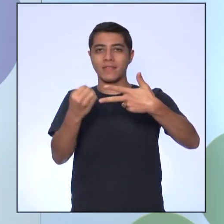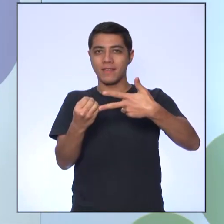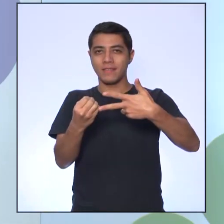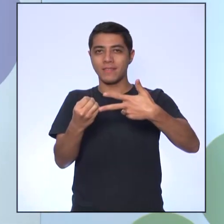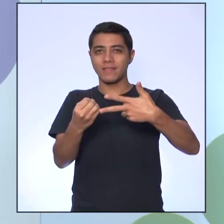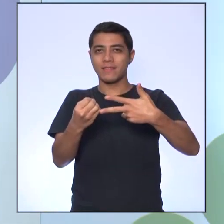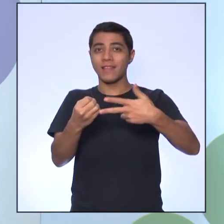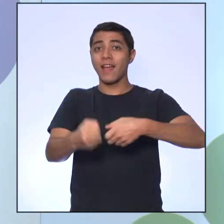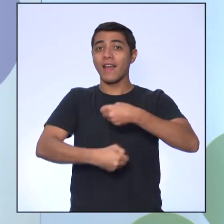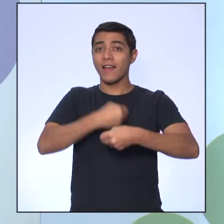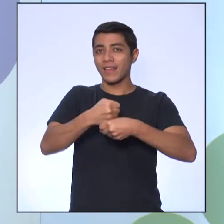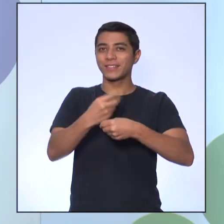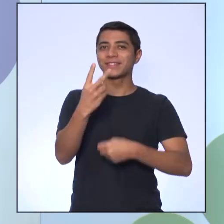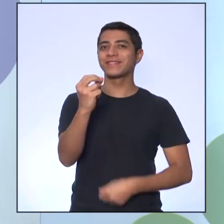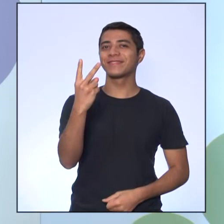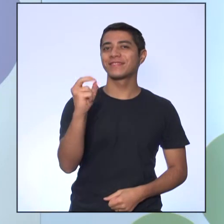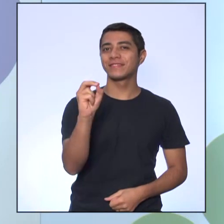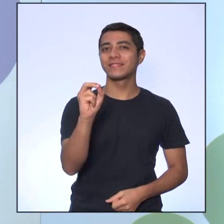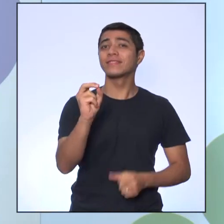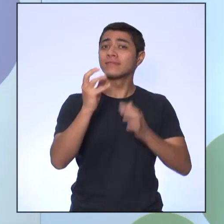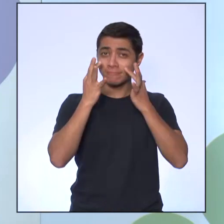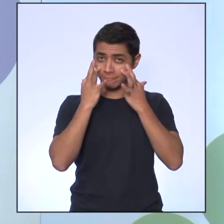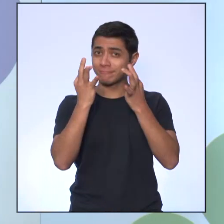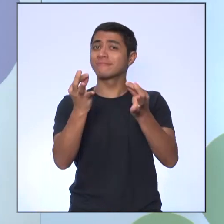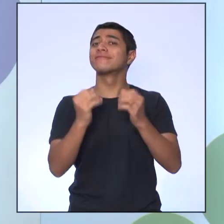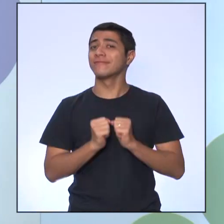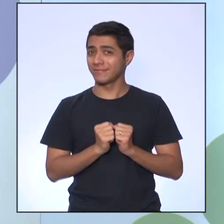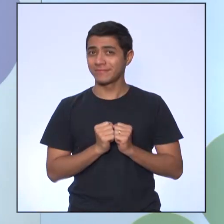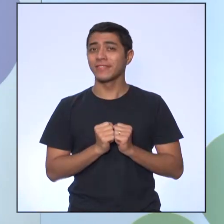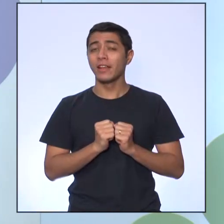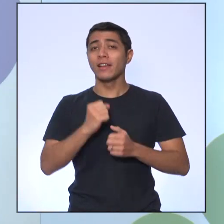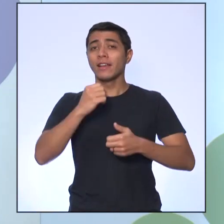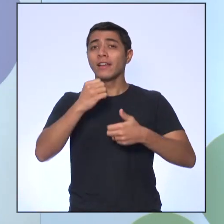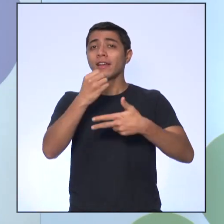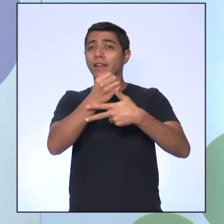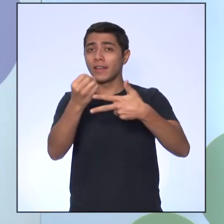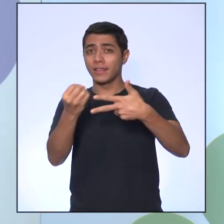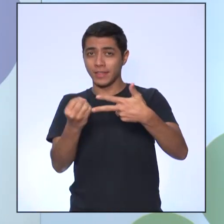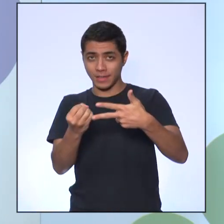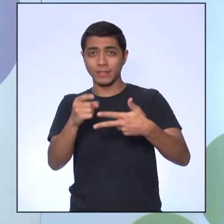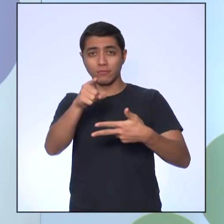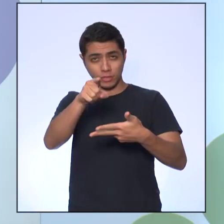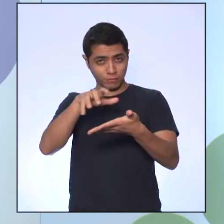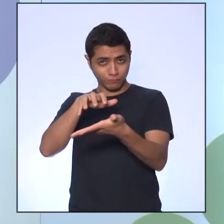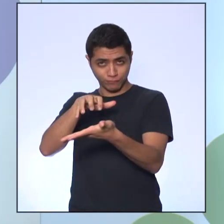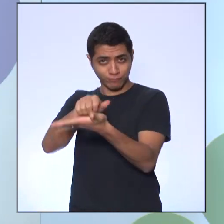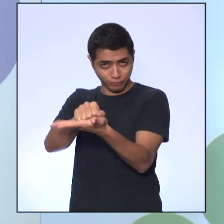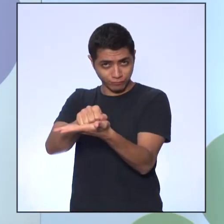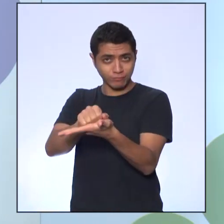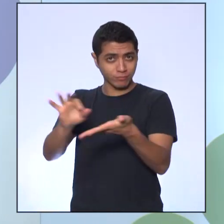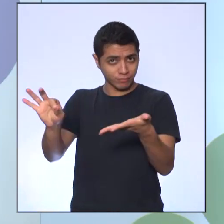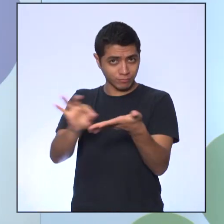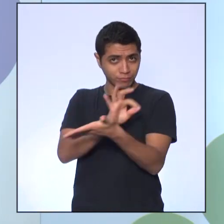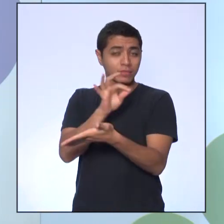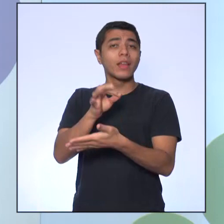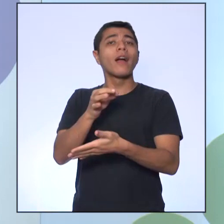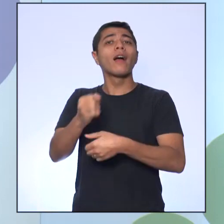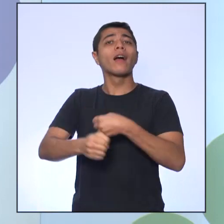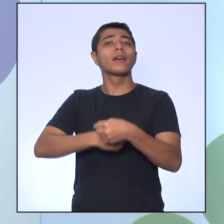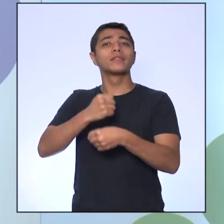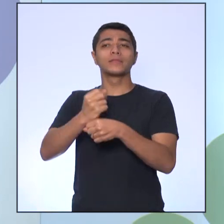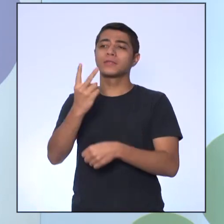liguem que as nossas inscrições para o Enem, as inscrições do Enem aí para o ano de 2020, elas se